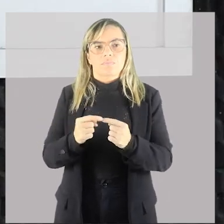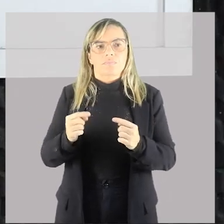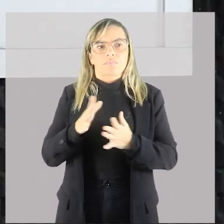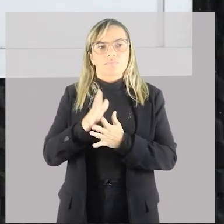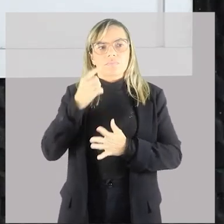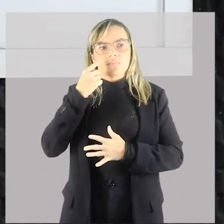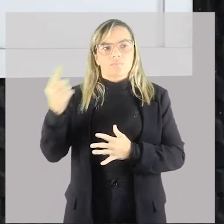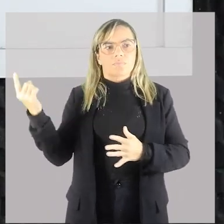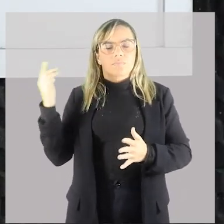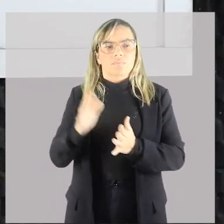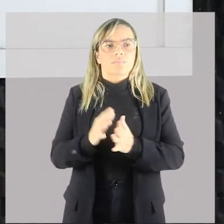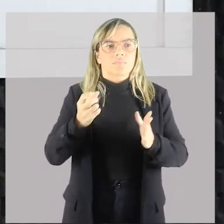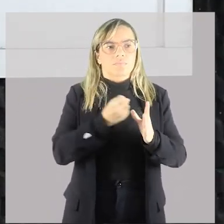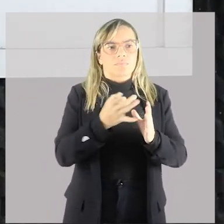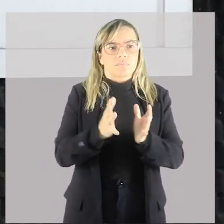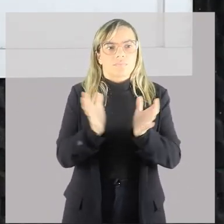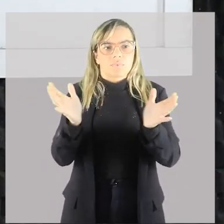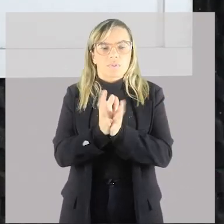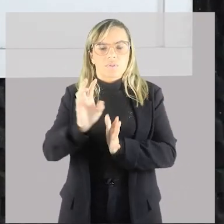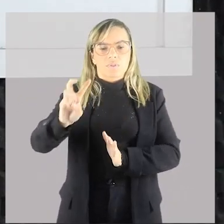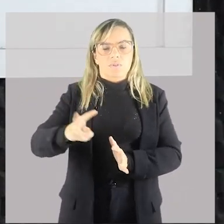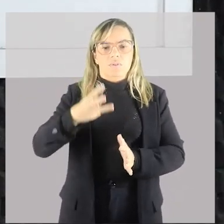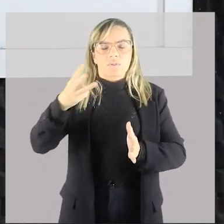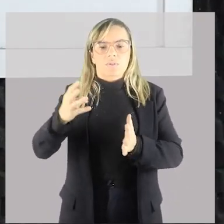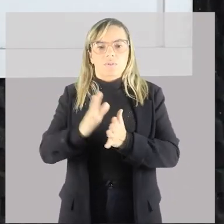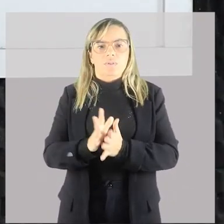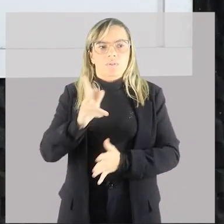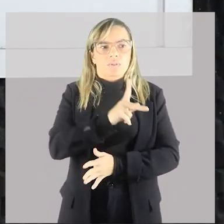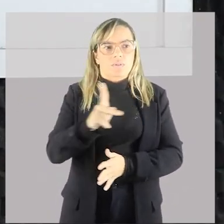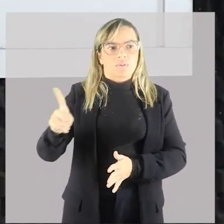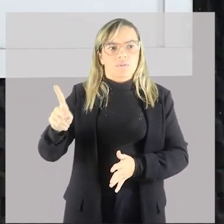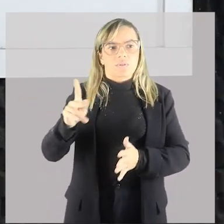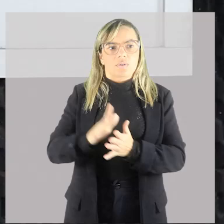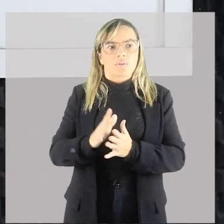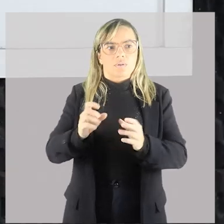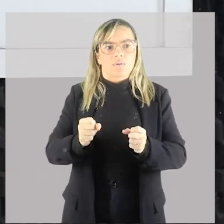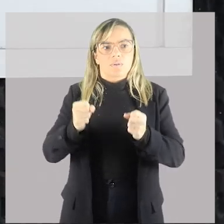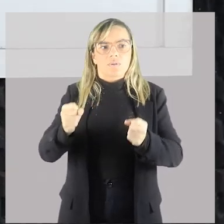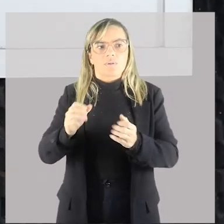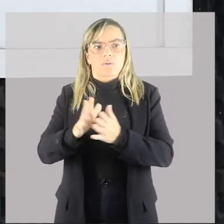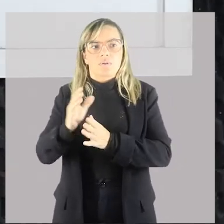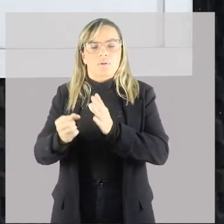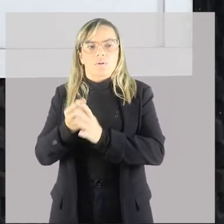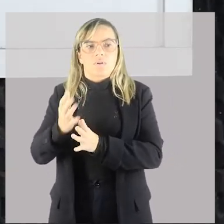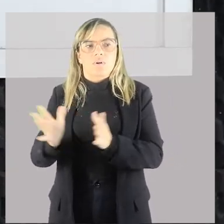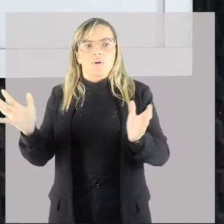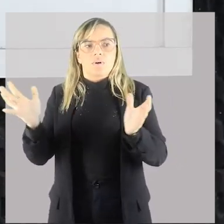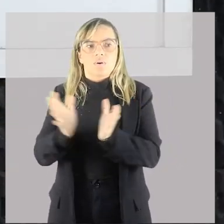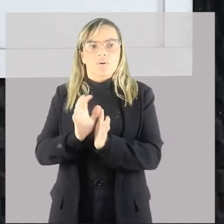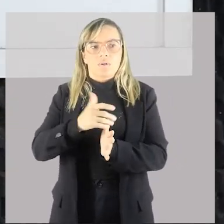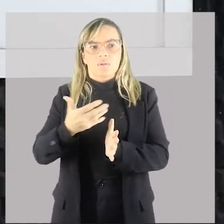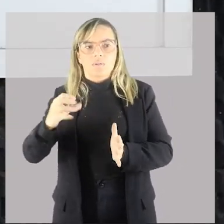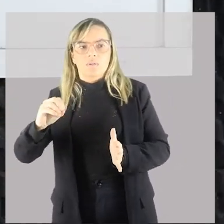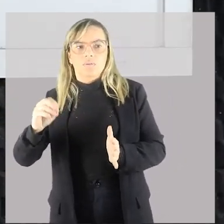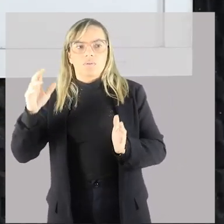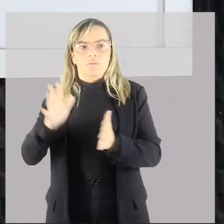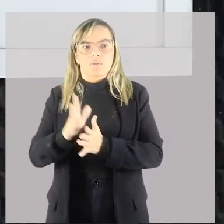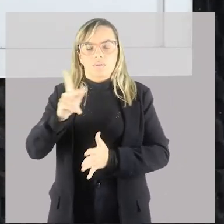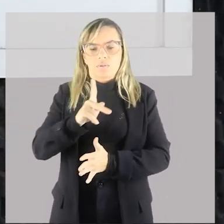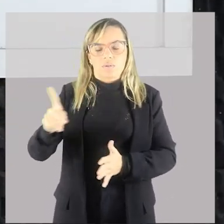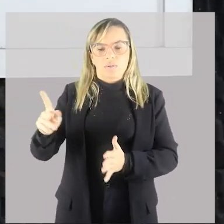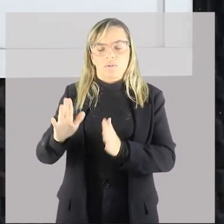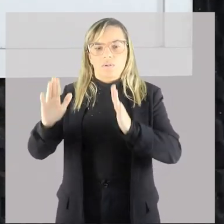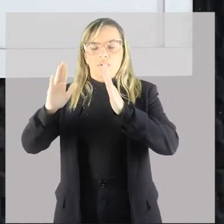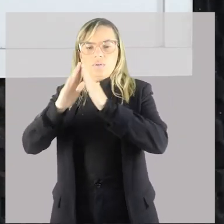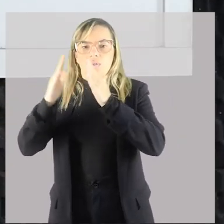comissões de 3 professores podemos formar com os 10 professores de uma escola? Pessoal, é o seguinte. Beleza, você tem 10 professores